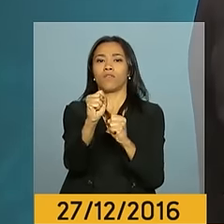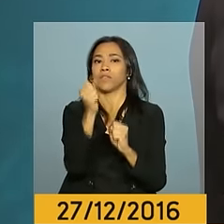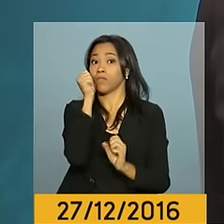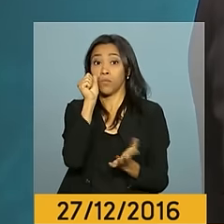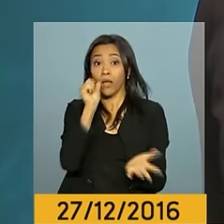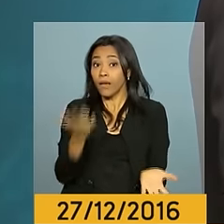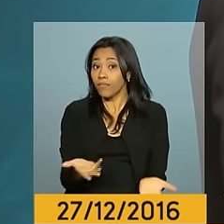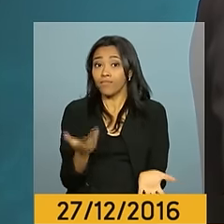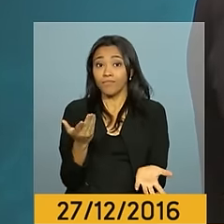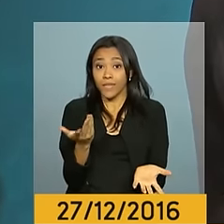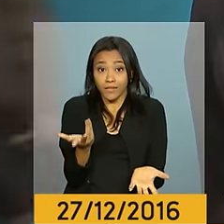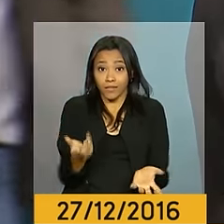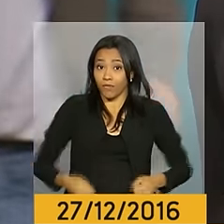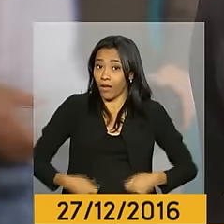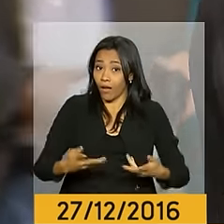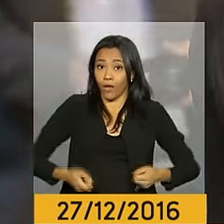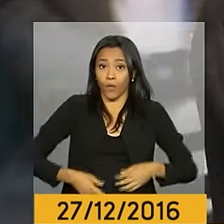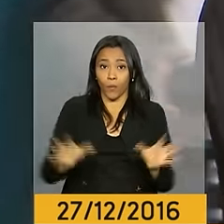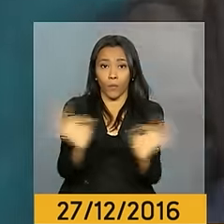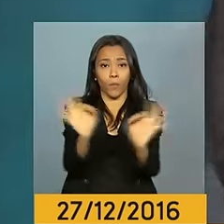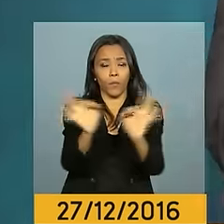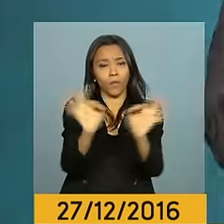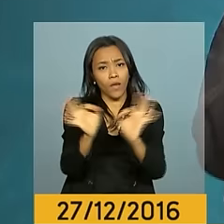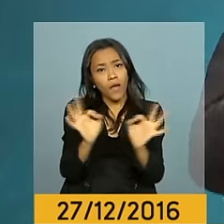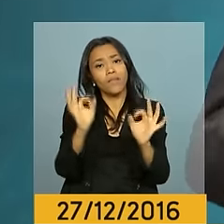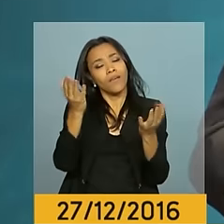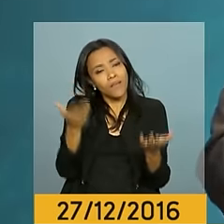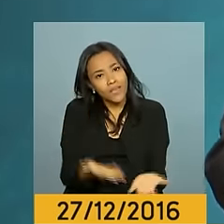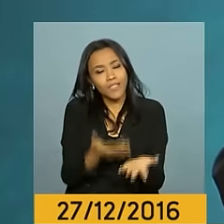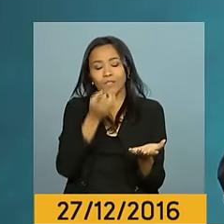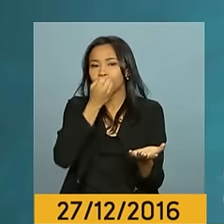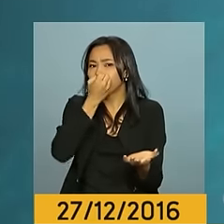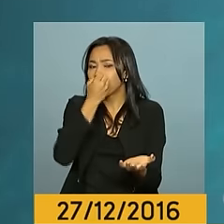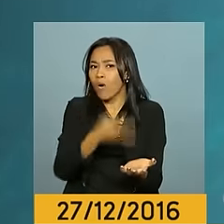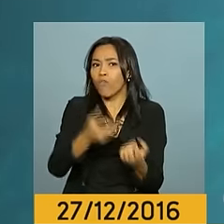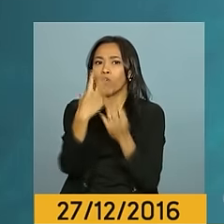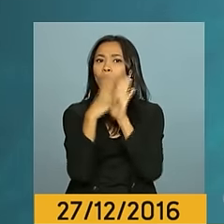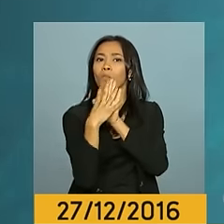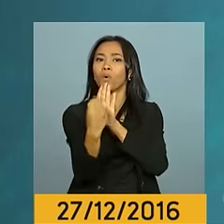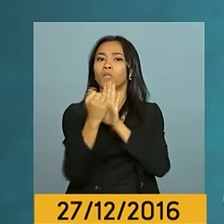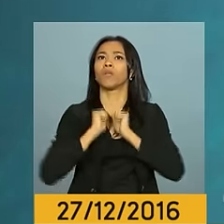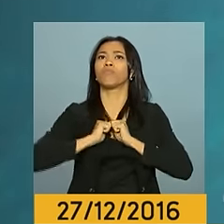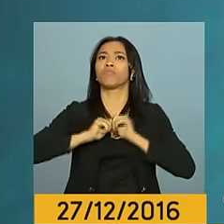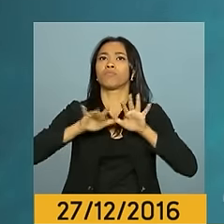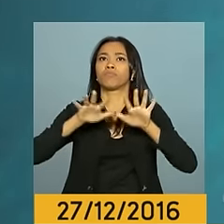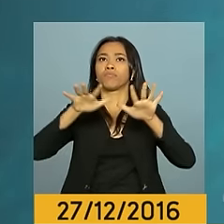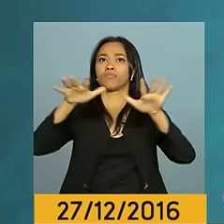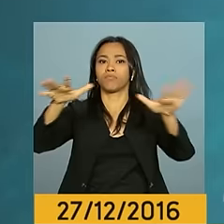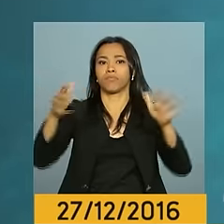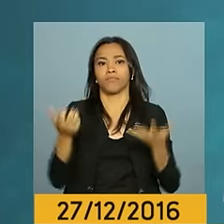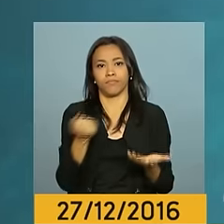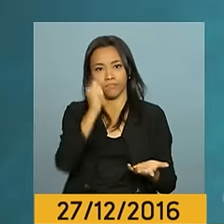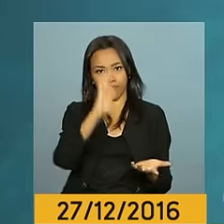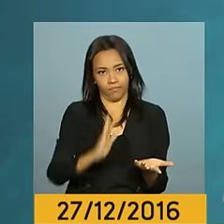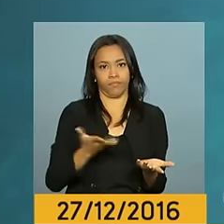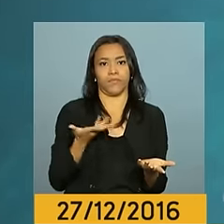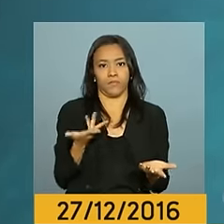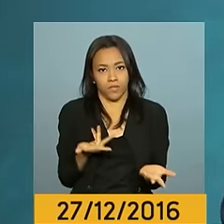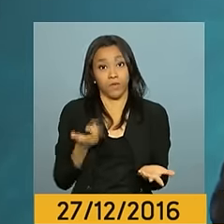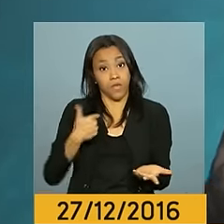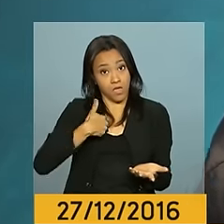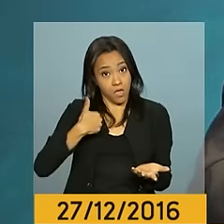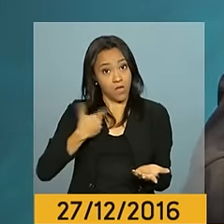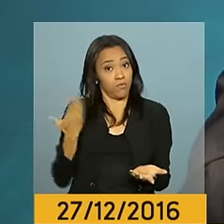nada não é e foi uma obra que teve uma repercussão extraordinária uma ocasião ainda sendo